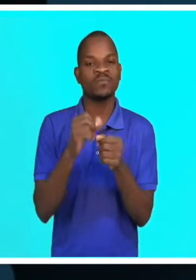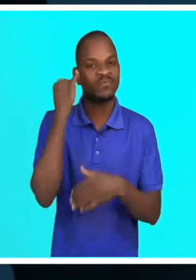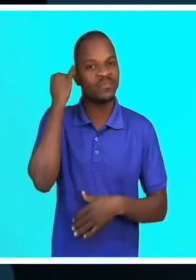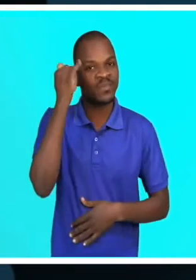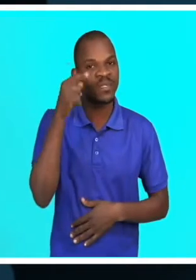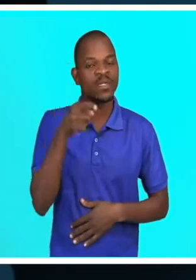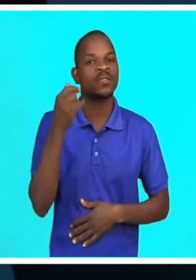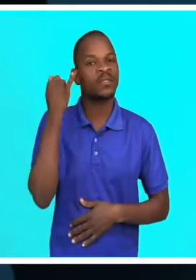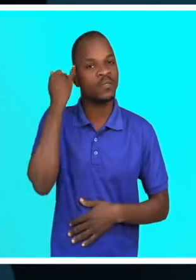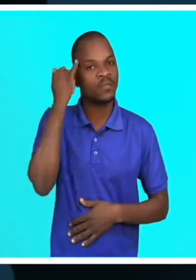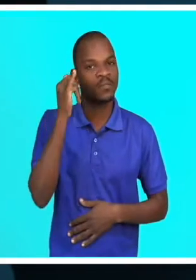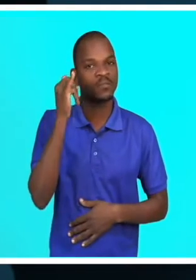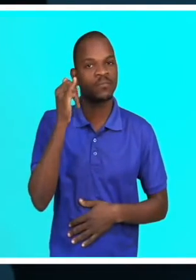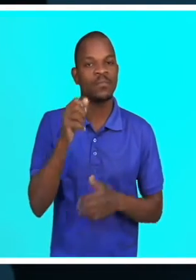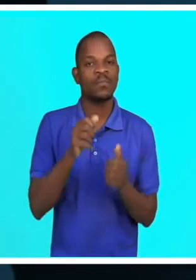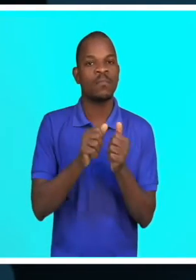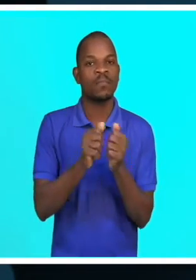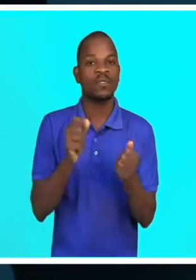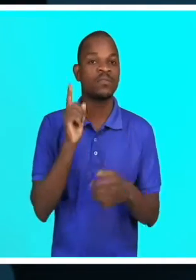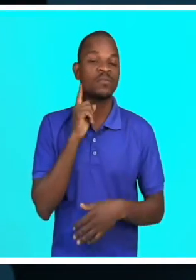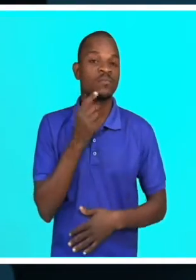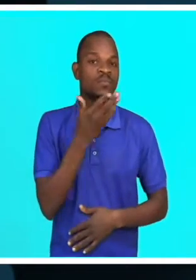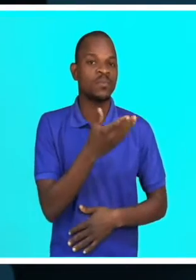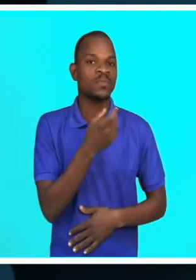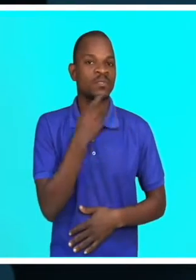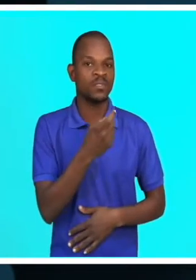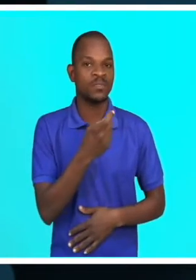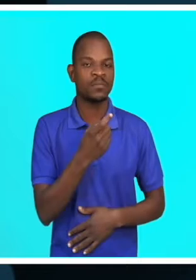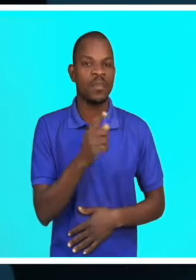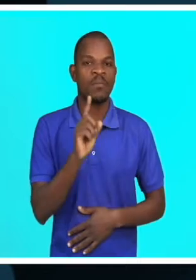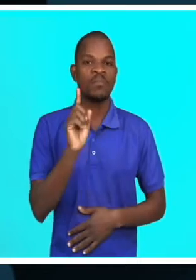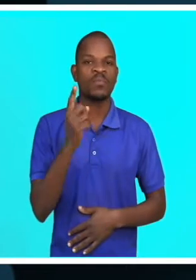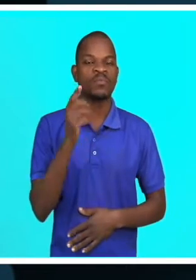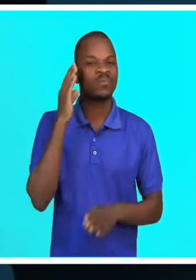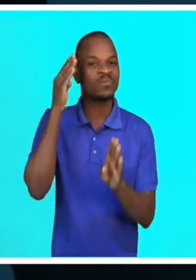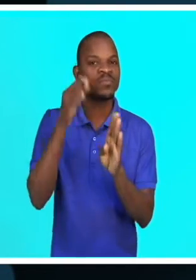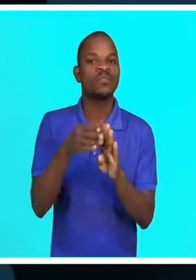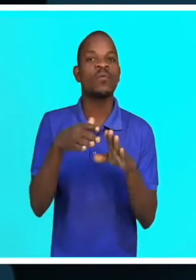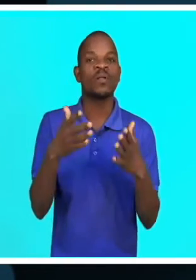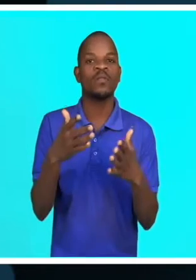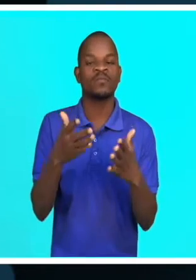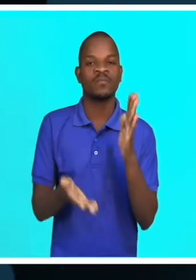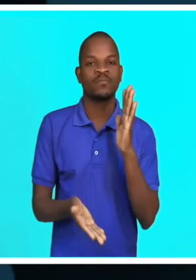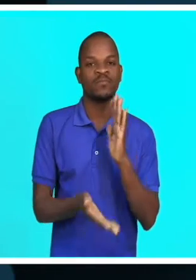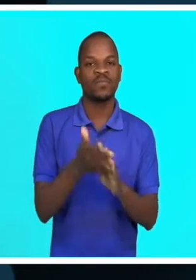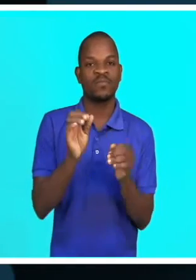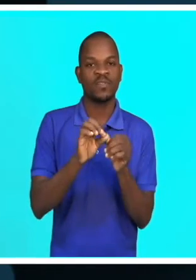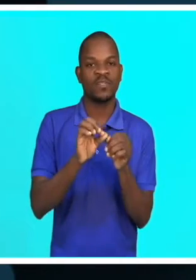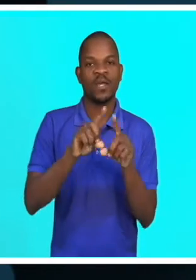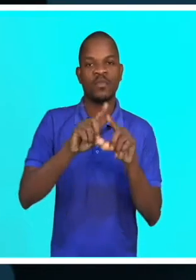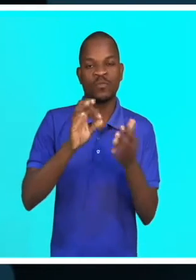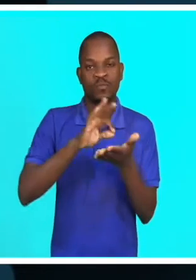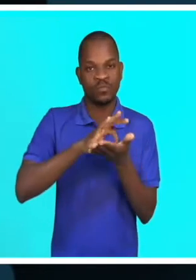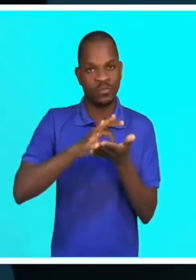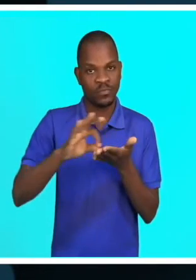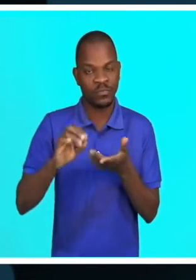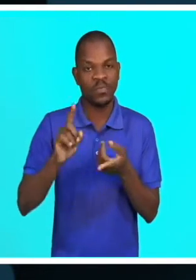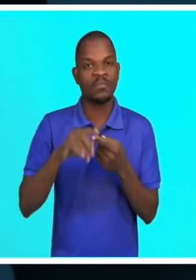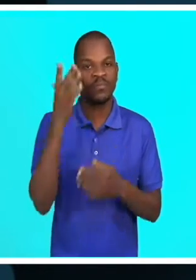A prioridade, a era de dar um pouco de beleza à nossa cidade e contribuir para a limpeza. Exato. Então,